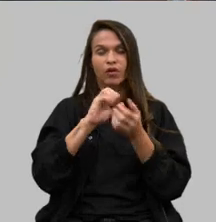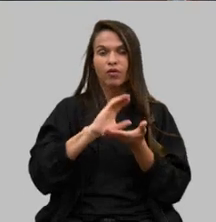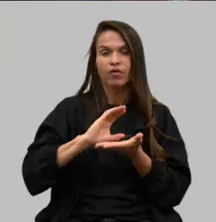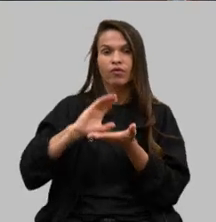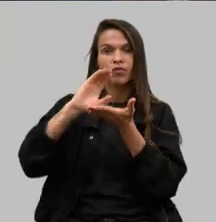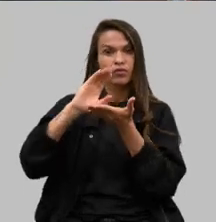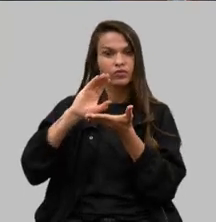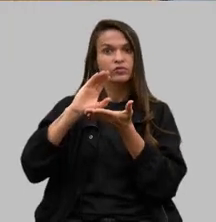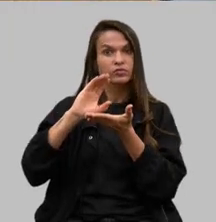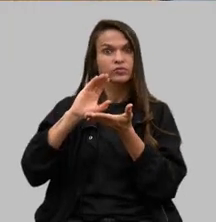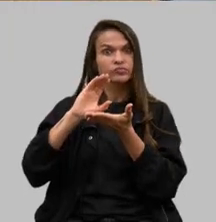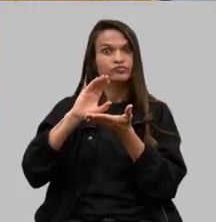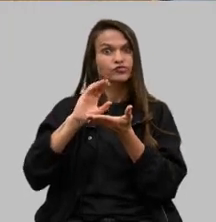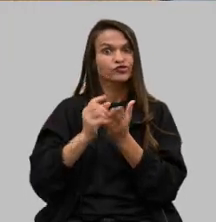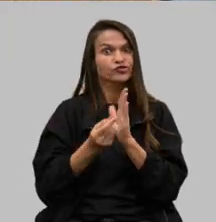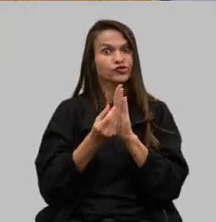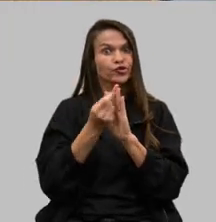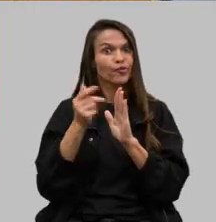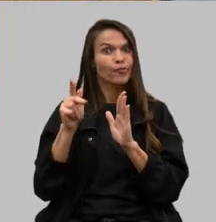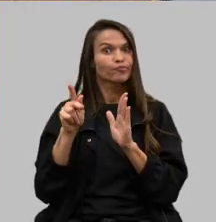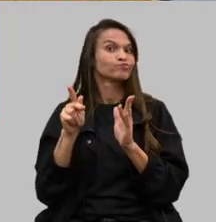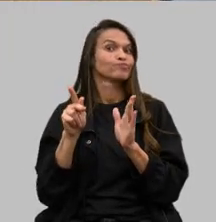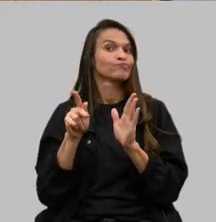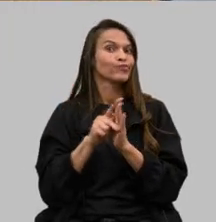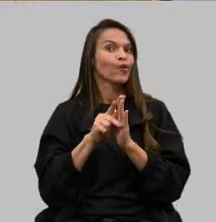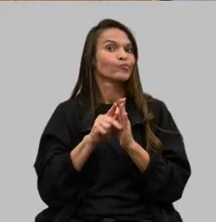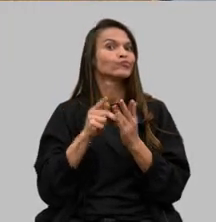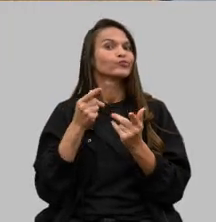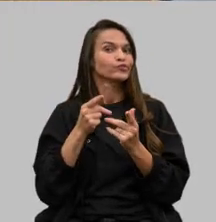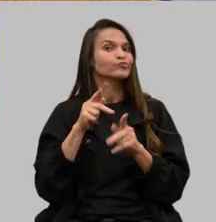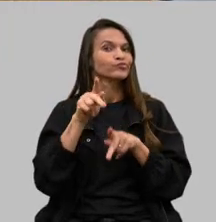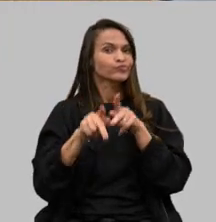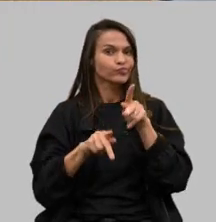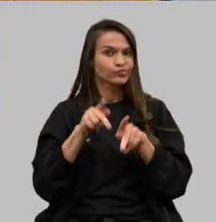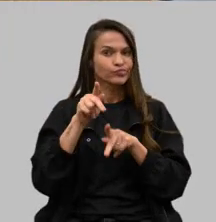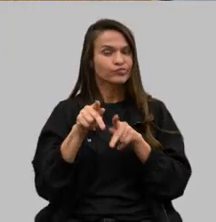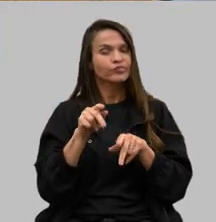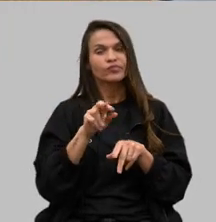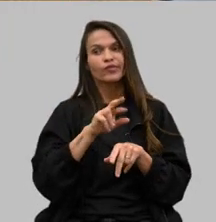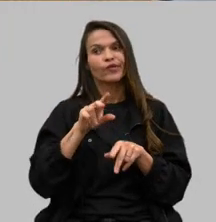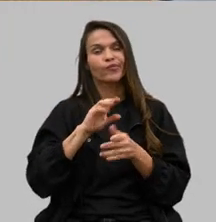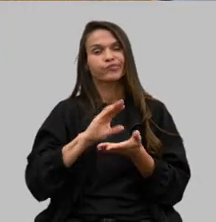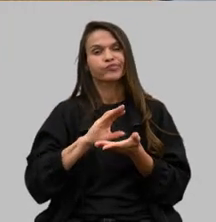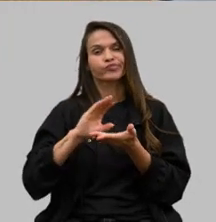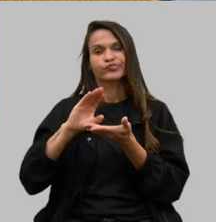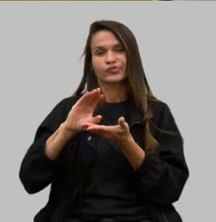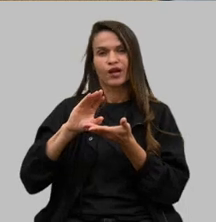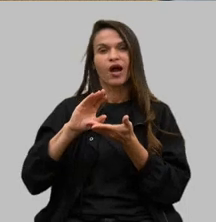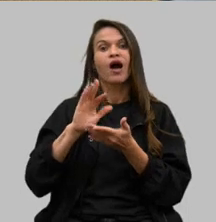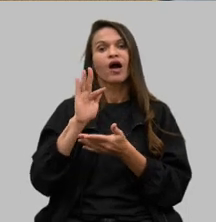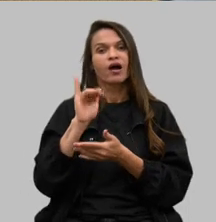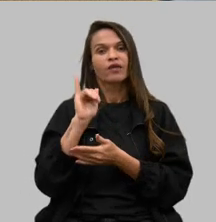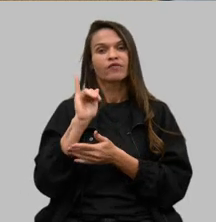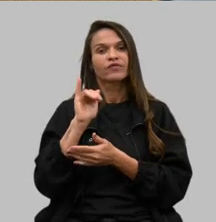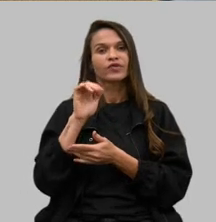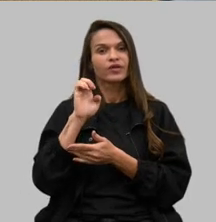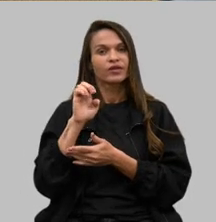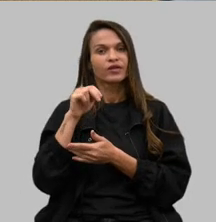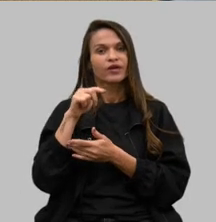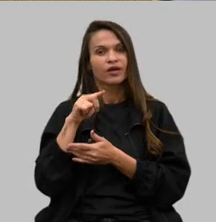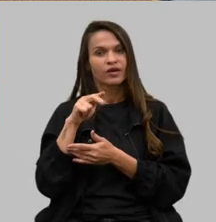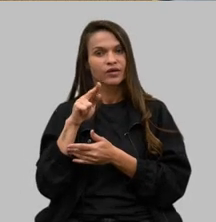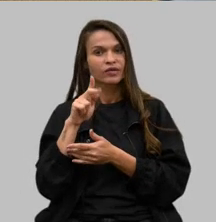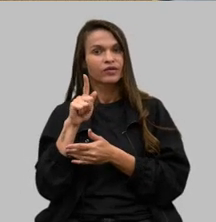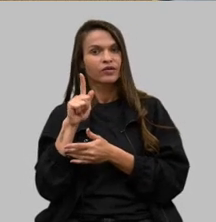recursos públicos então né não não se trata de uma doação lateral né a fieng tem uma contrapartida do